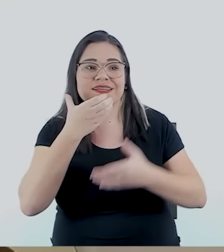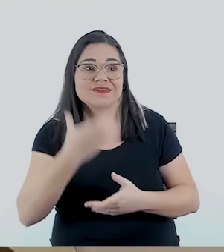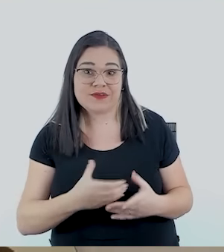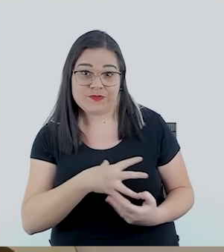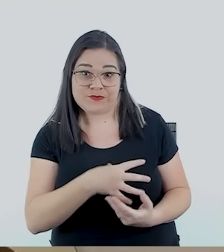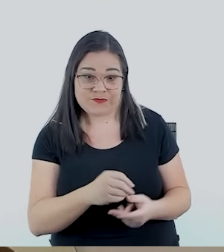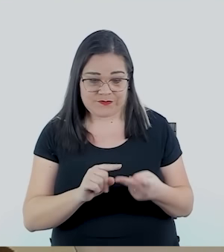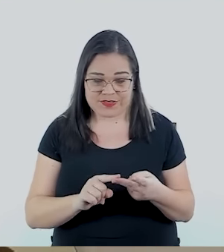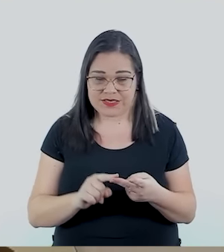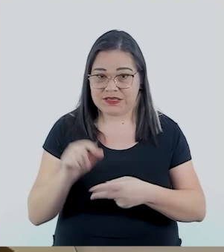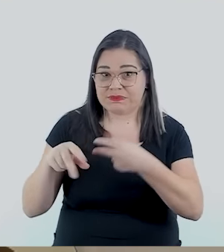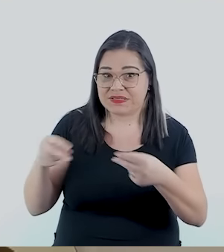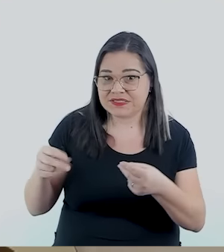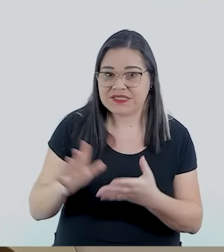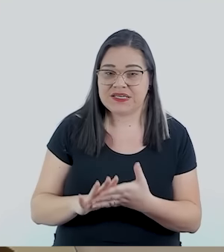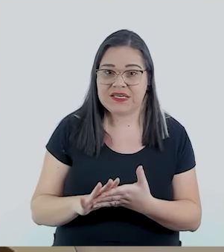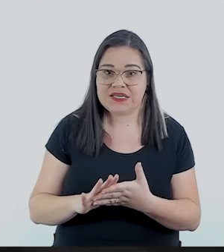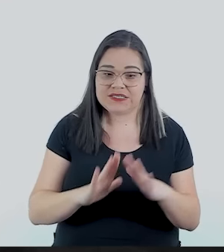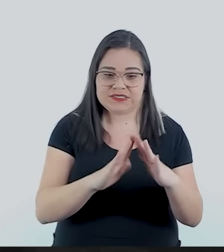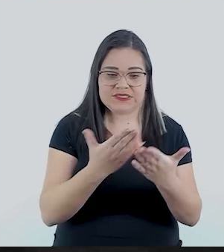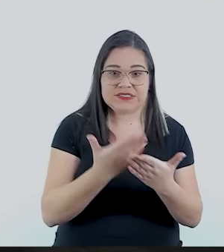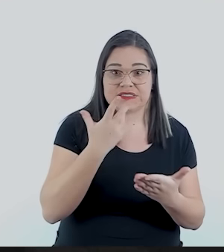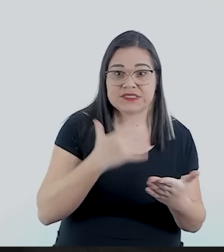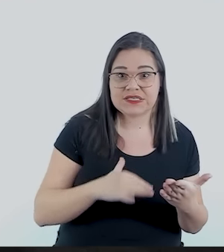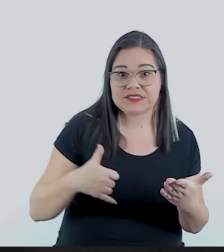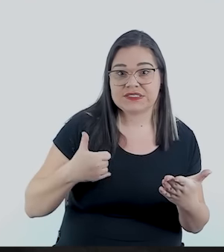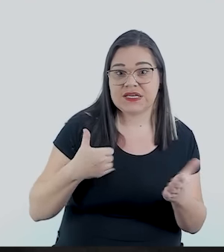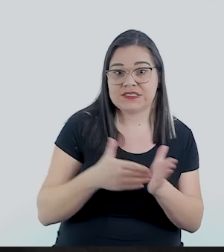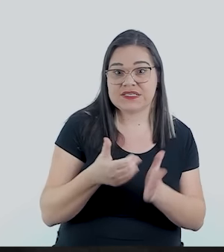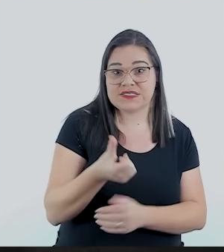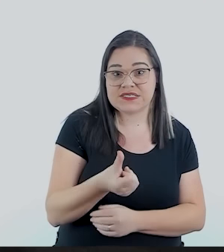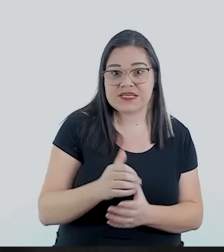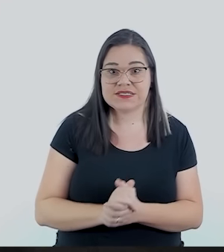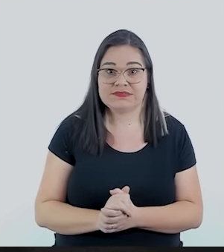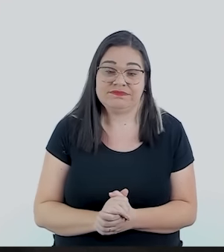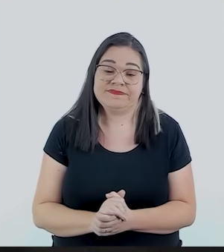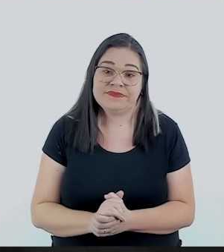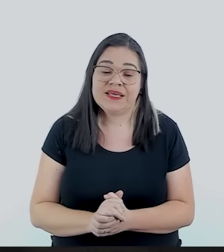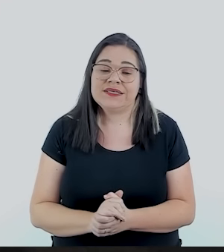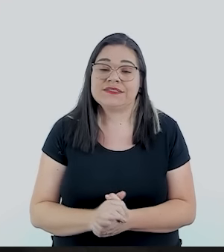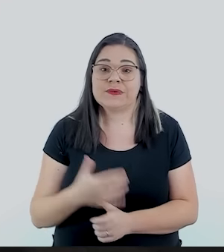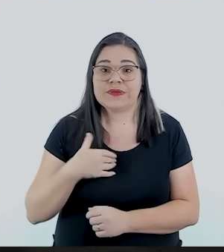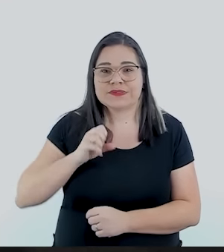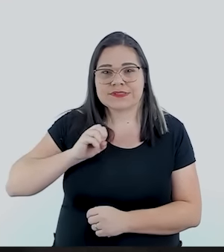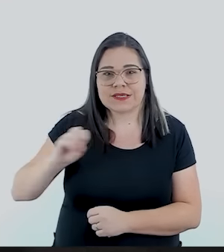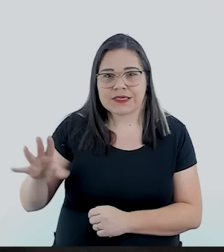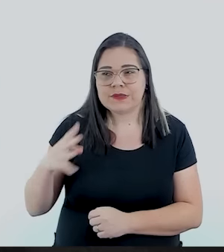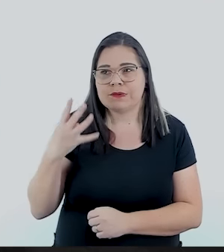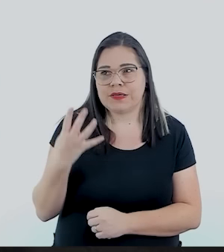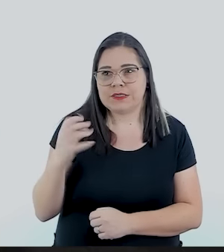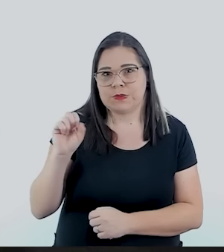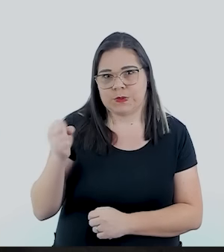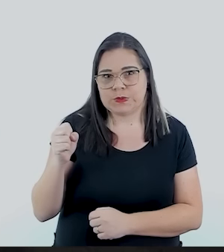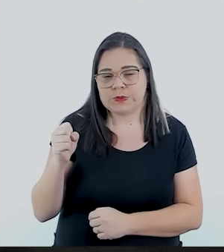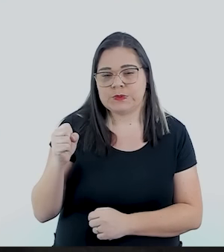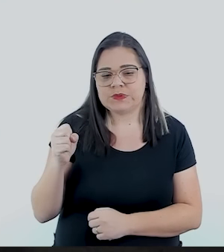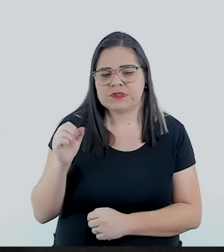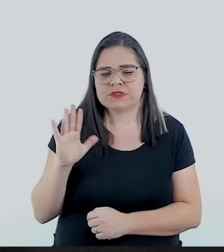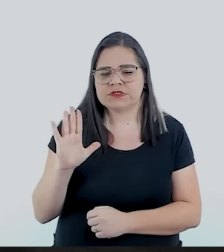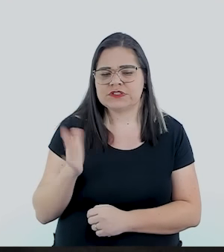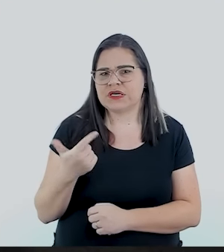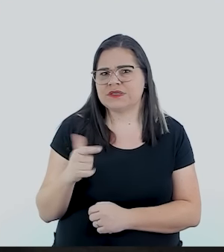o presente tem um monte de coisa que você já não usa a creche até o se Então quando você tem eu saí com 48 e já não